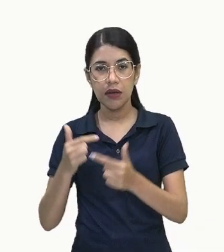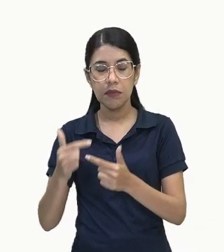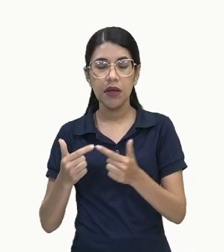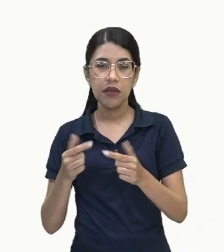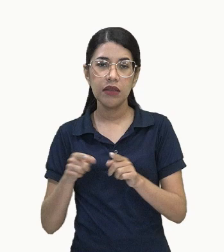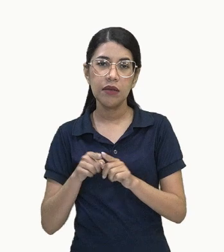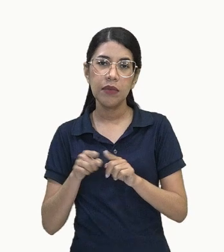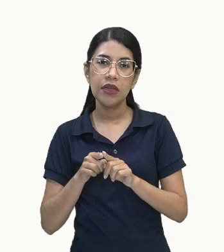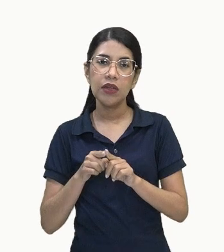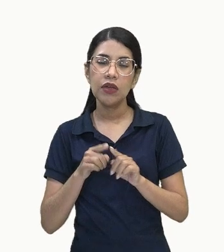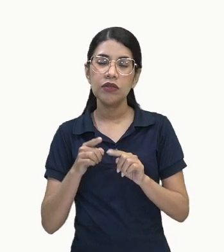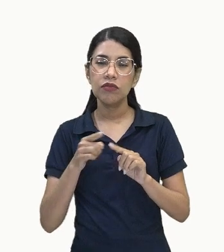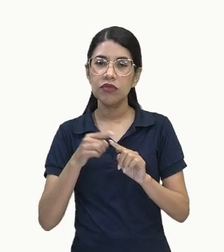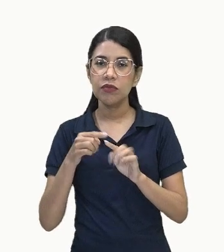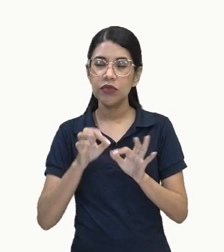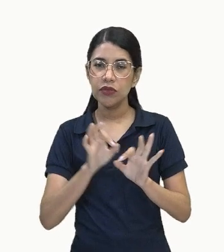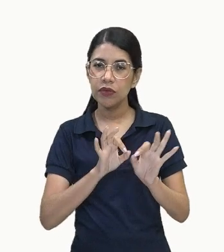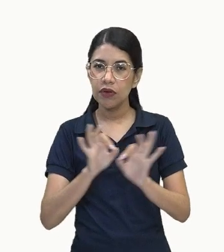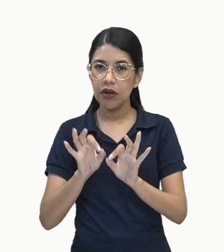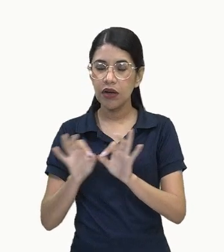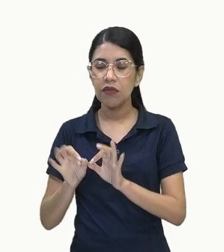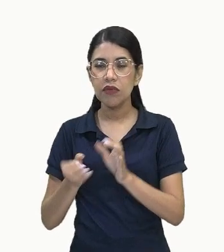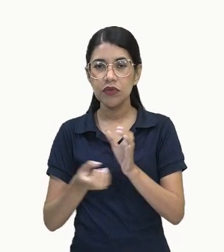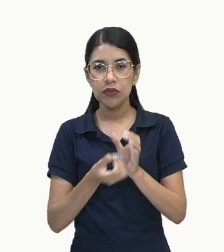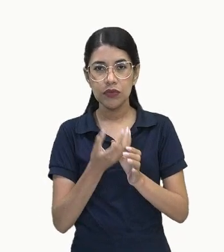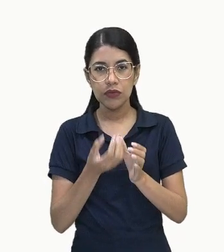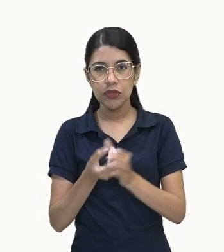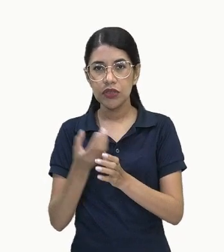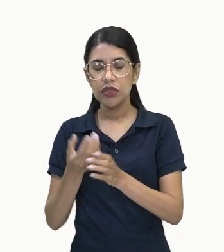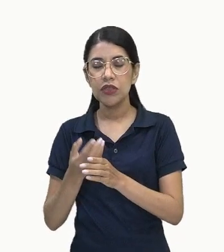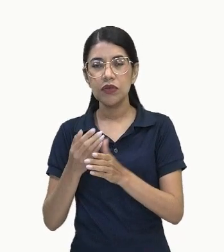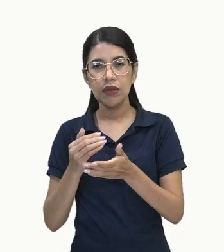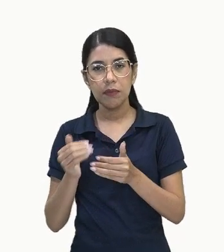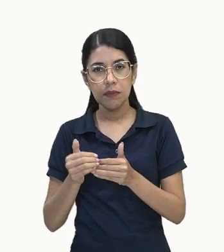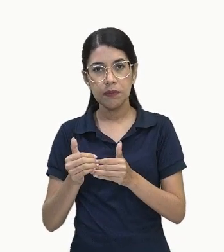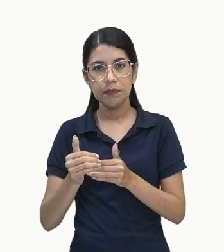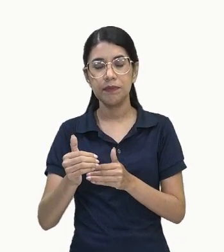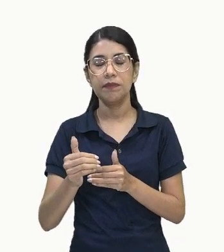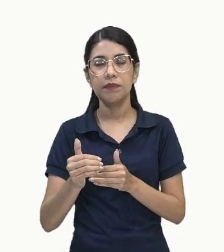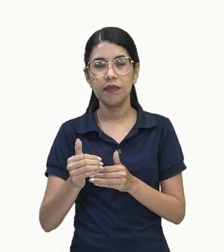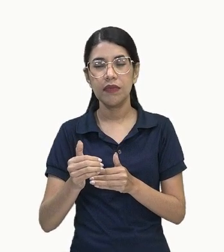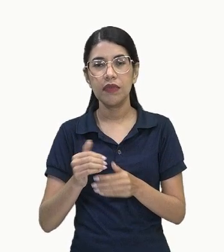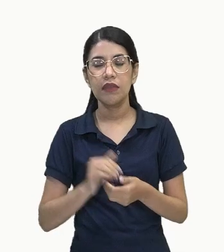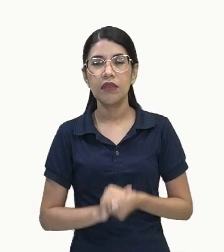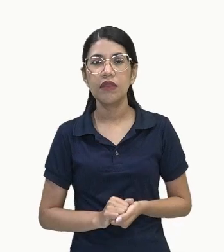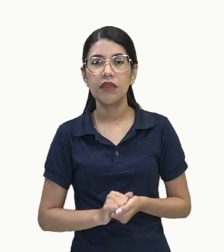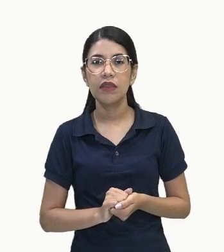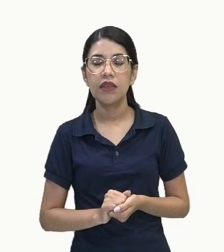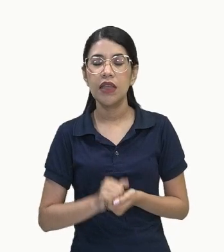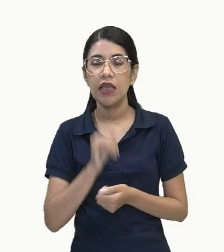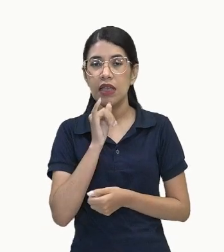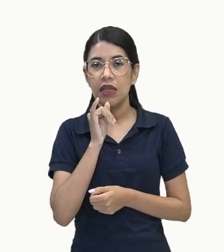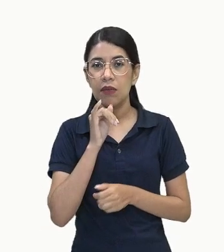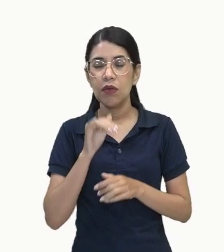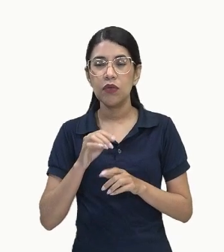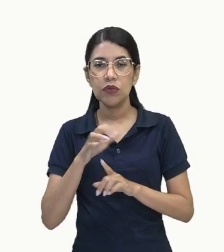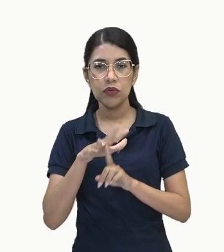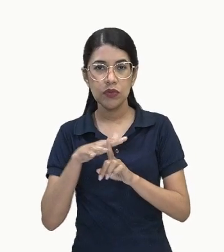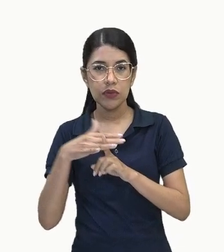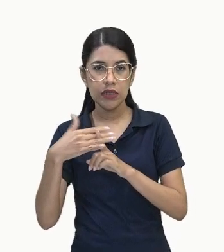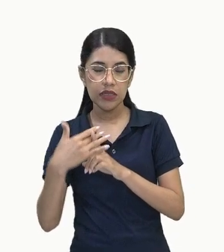de organização começaram a surgir a partir de então. Destaque para vocês o movimento